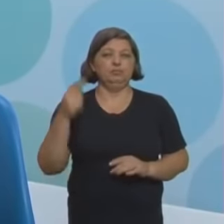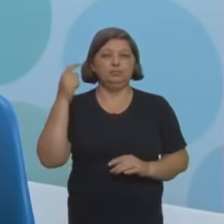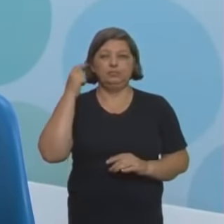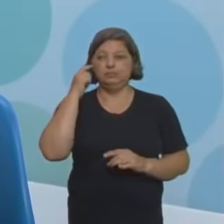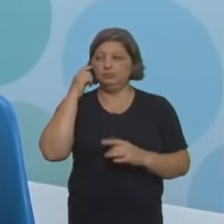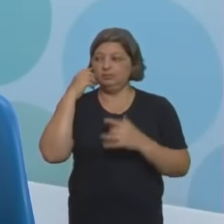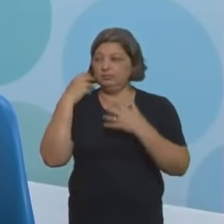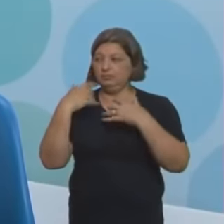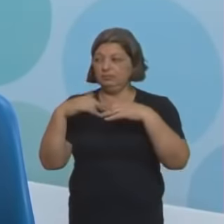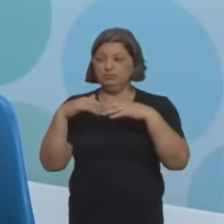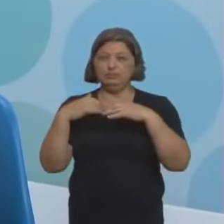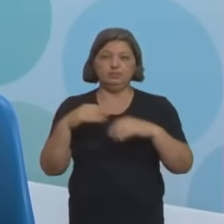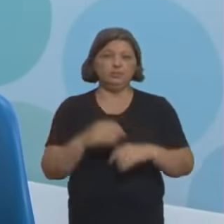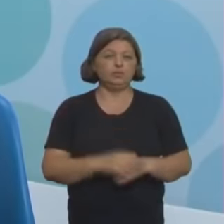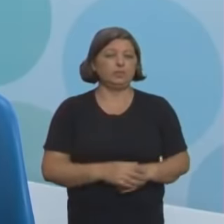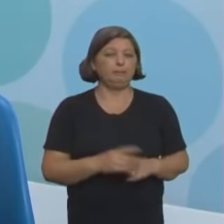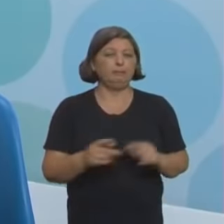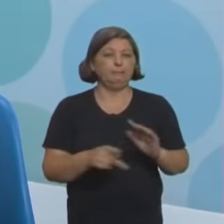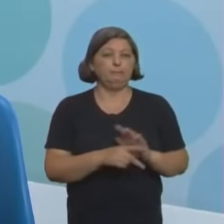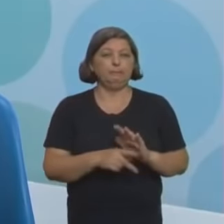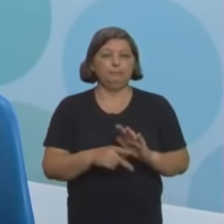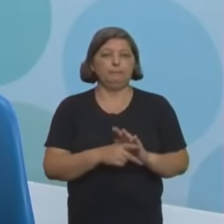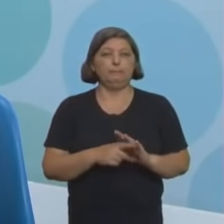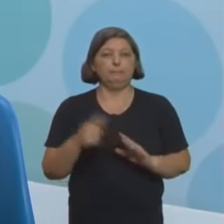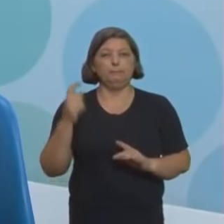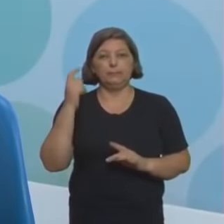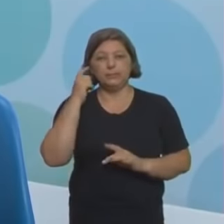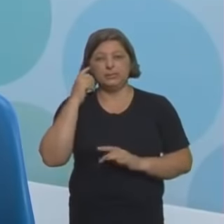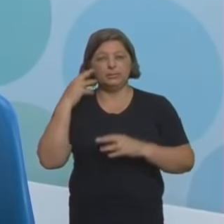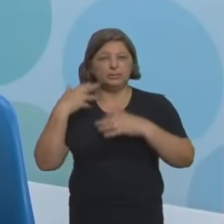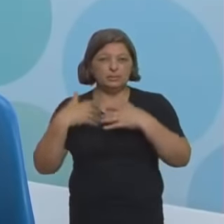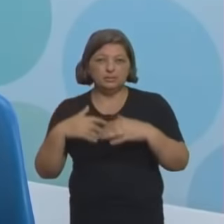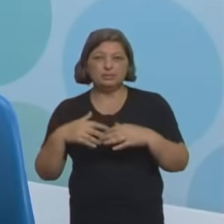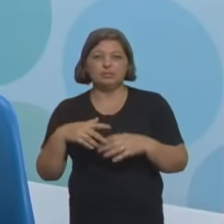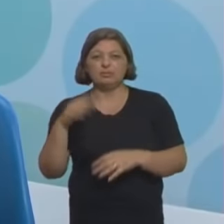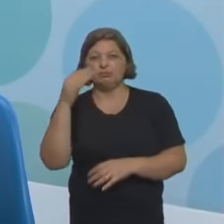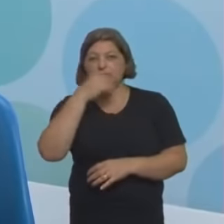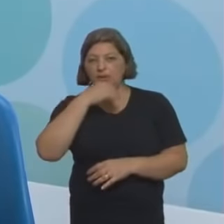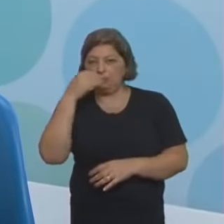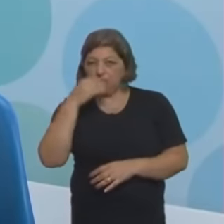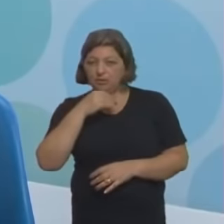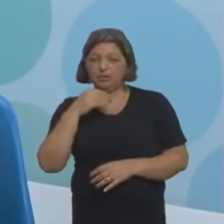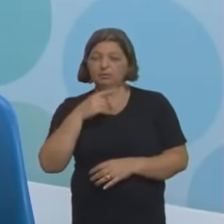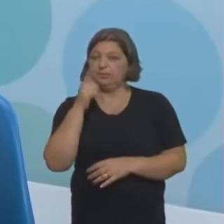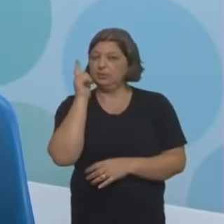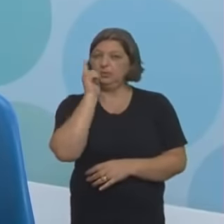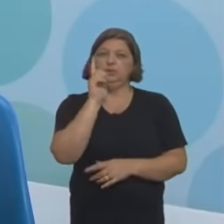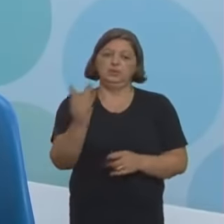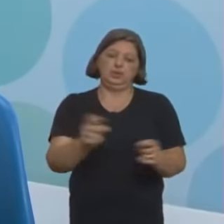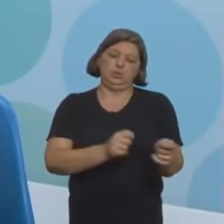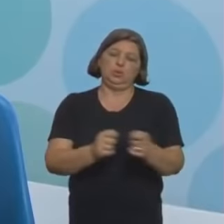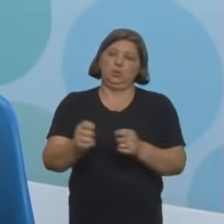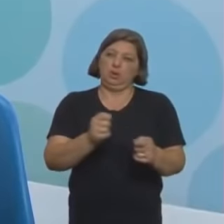e tornando o córtex ainda menos capaz de lidar com a situação.